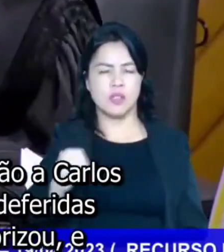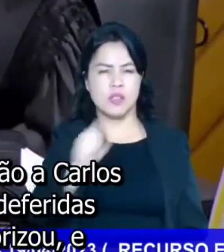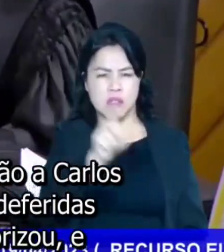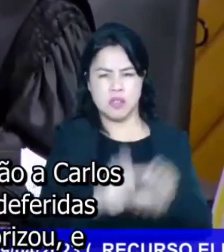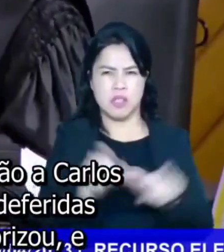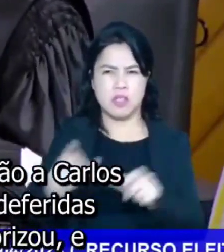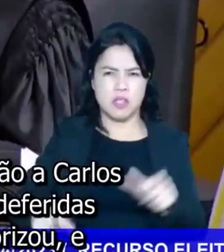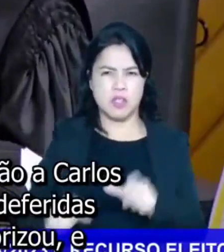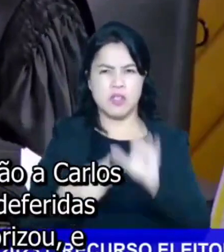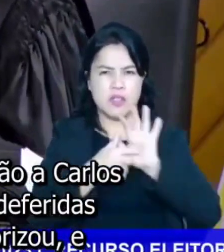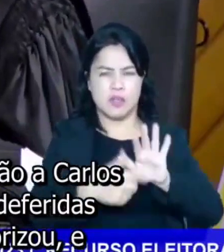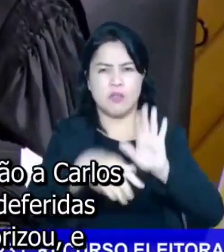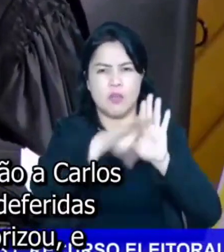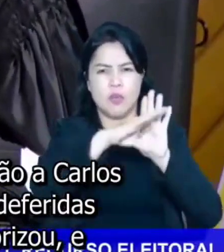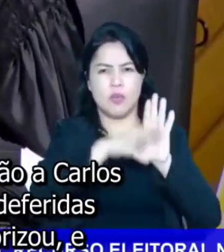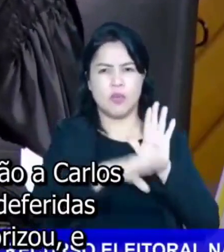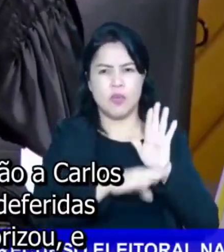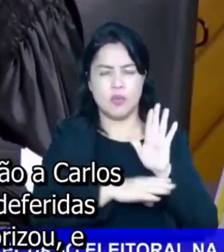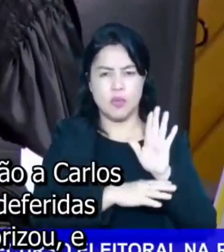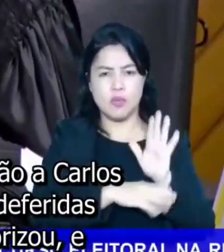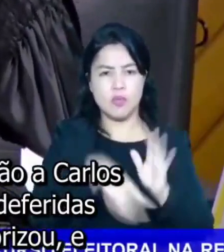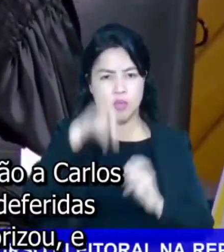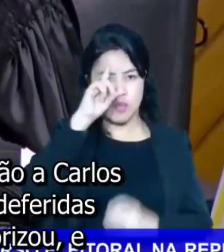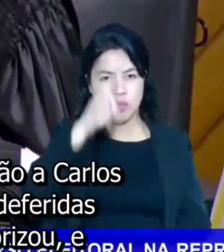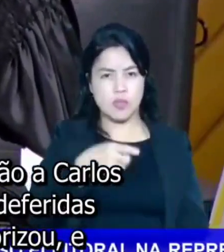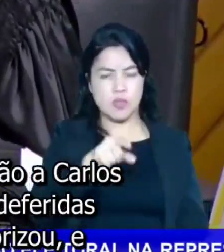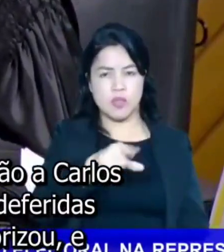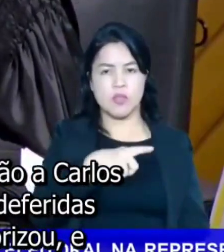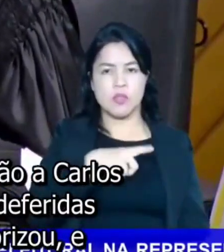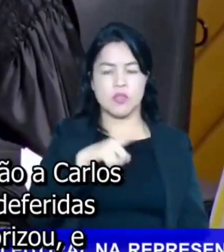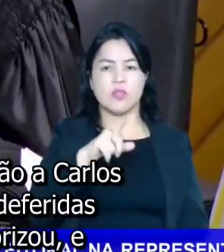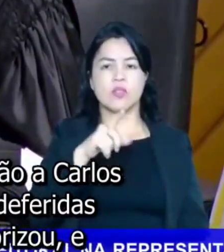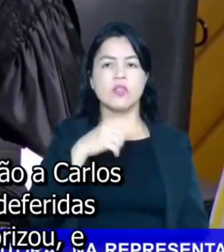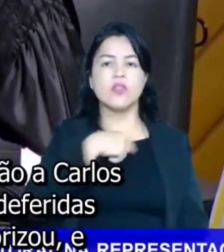foram deferidas, que a decisão do desembargador Gilberto